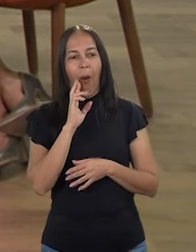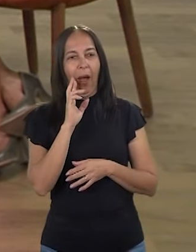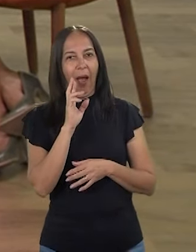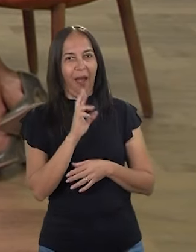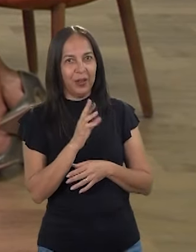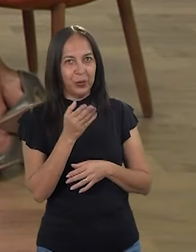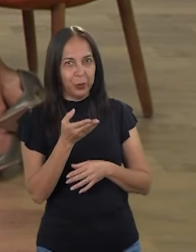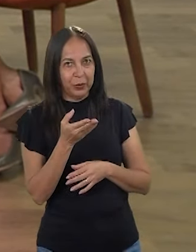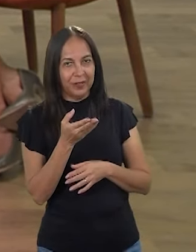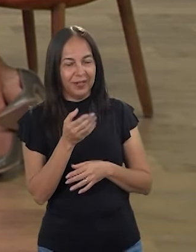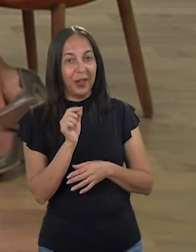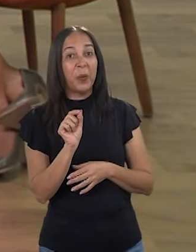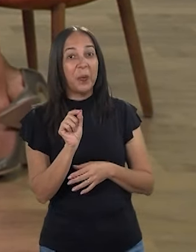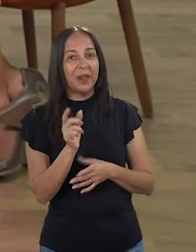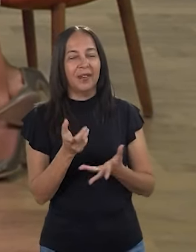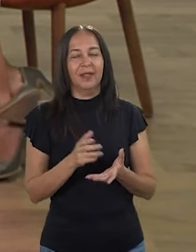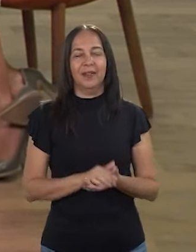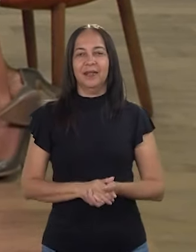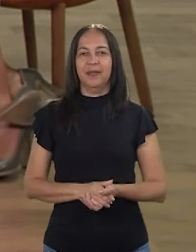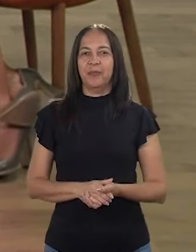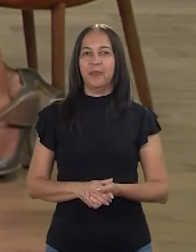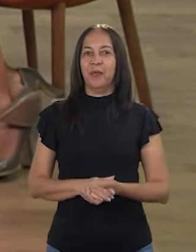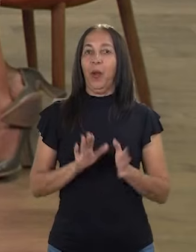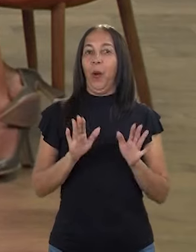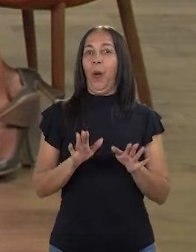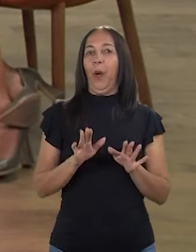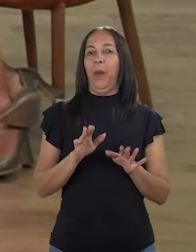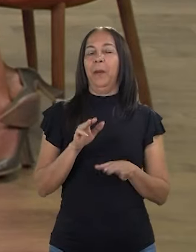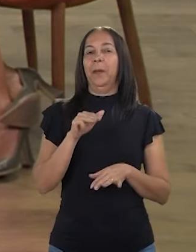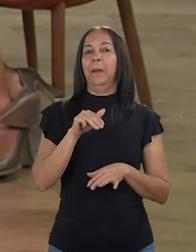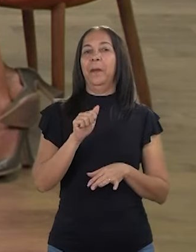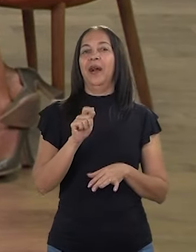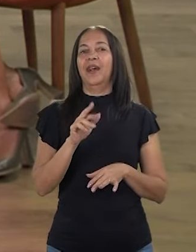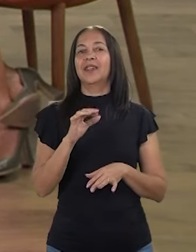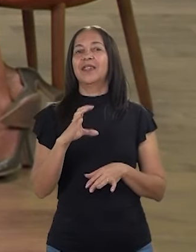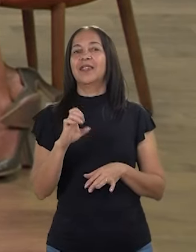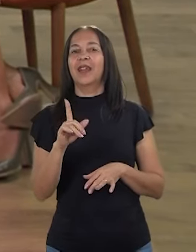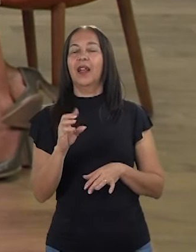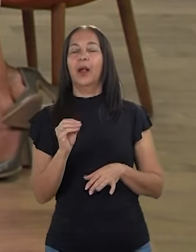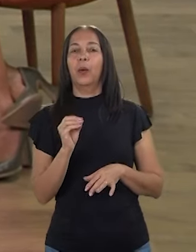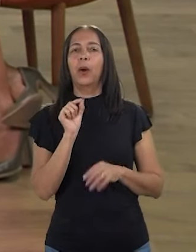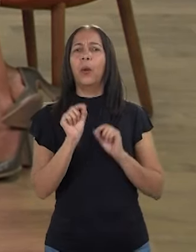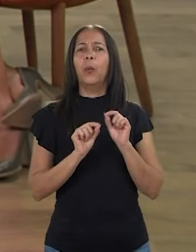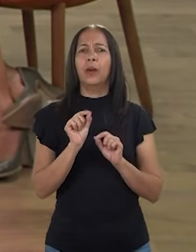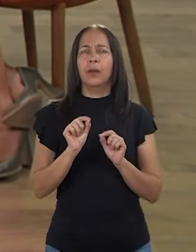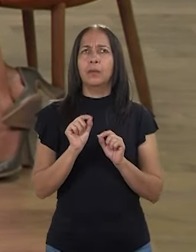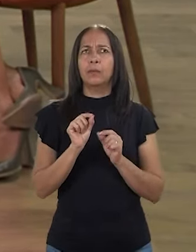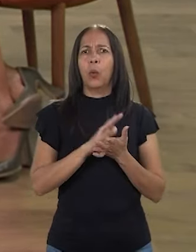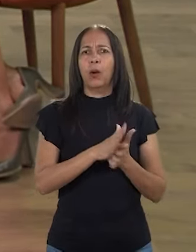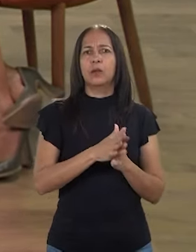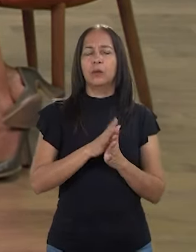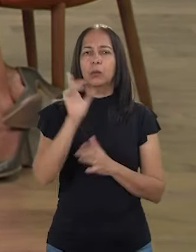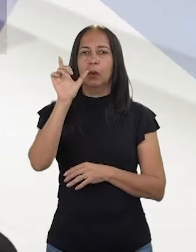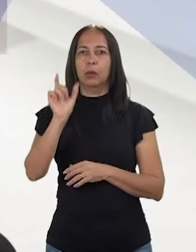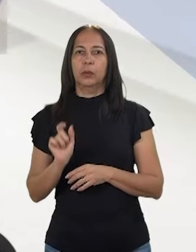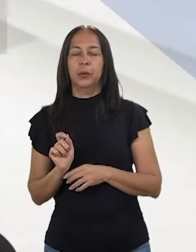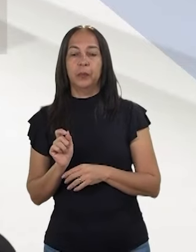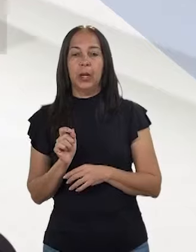diga Marcelo racismo algoritmo É isso aí Marcelo racismo algoritmo é um fenômeno né que